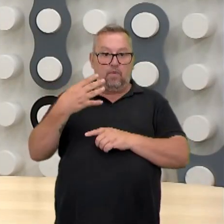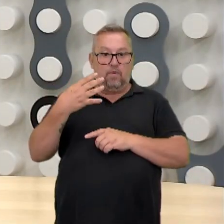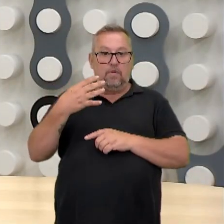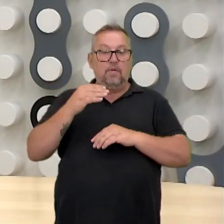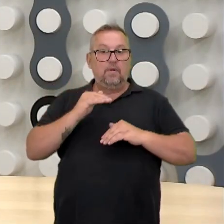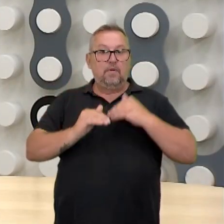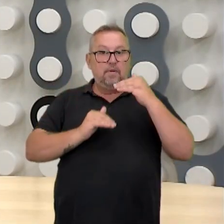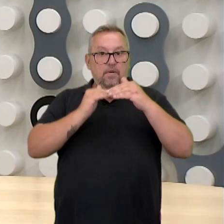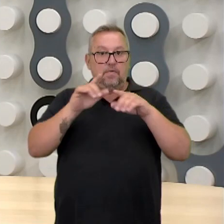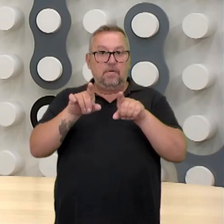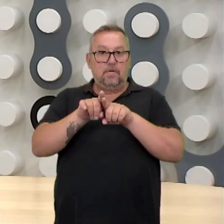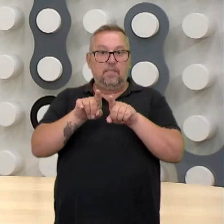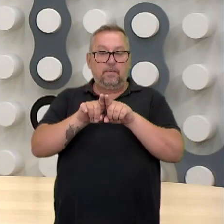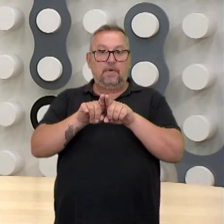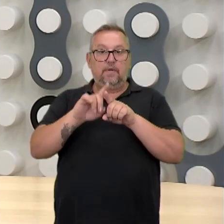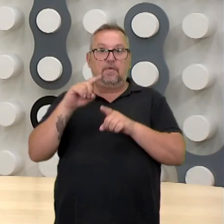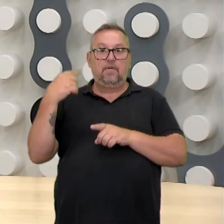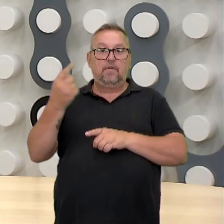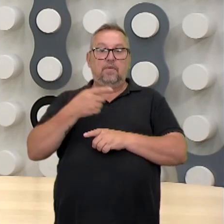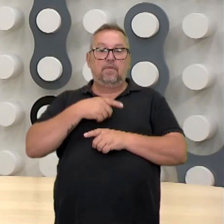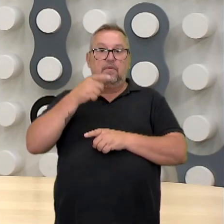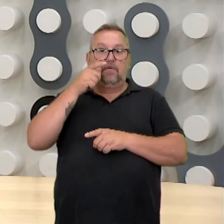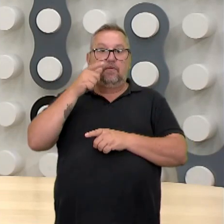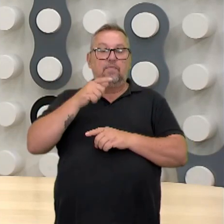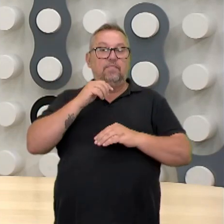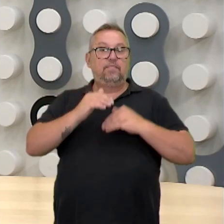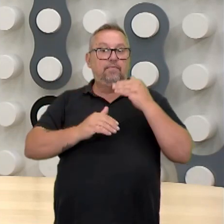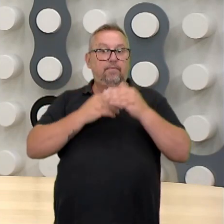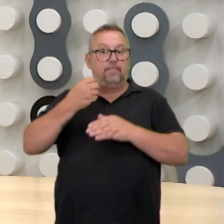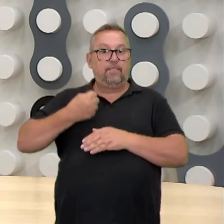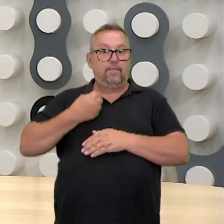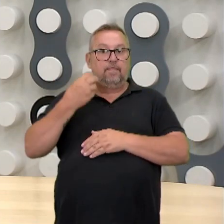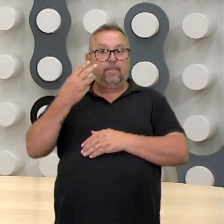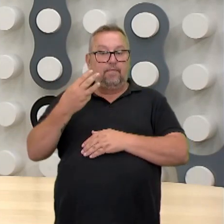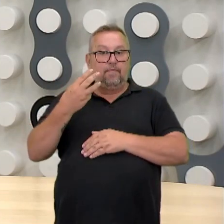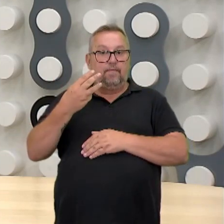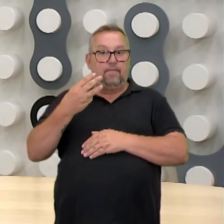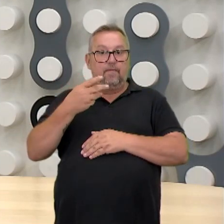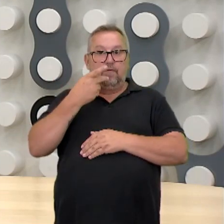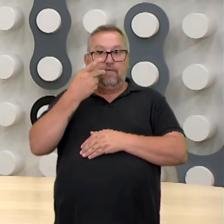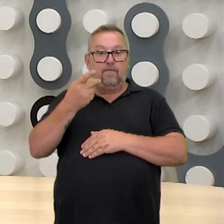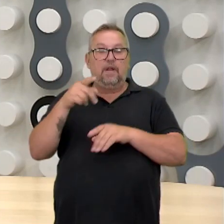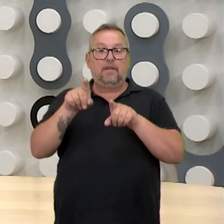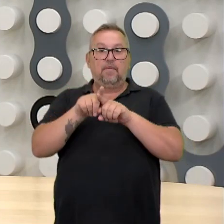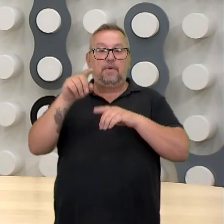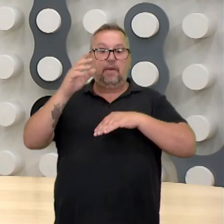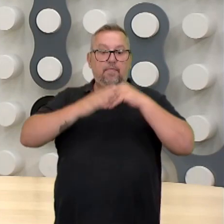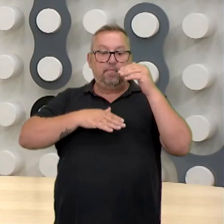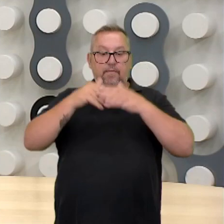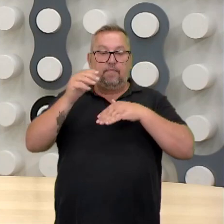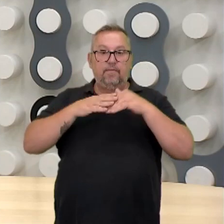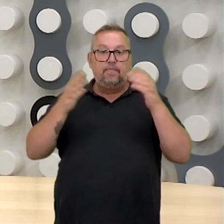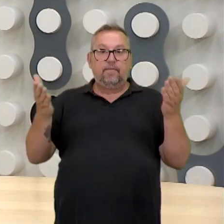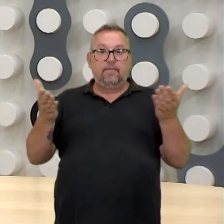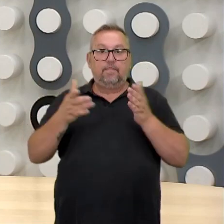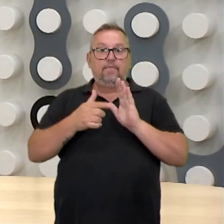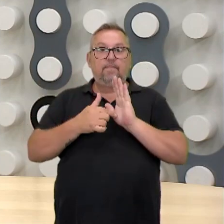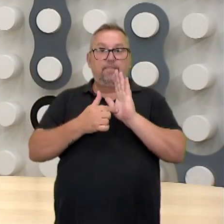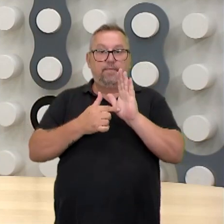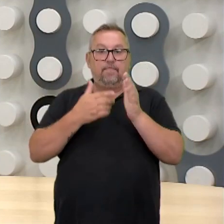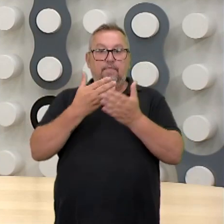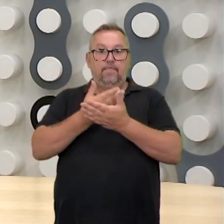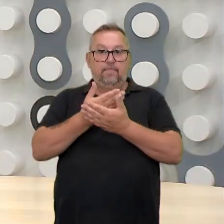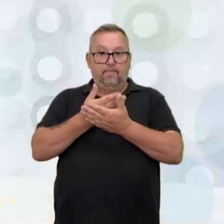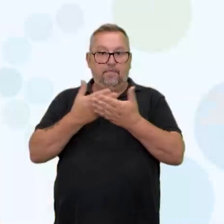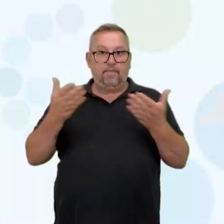desenvolvimentos. E nós vamos aí para o desenvolvimento 3 e vamos falar aí das habilidades que serão apresentadas aí nessa aula de